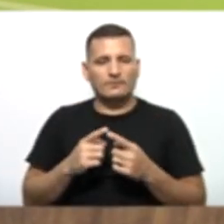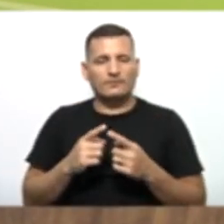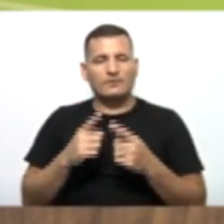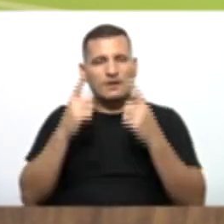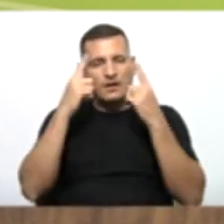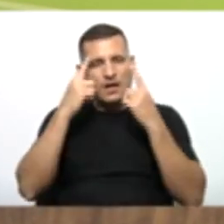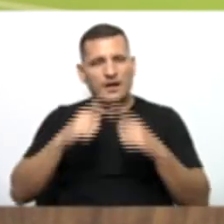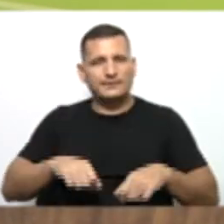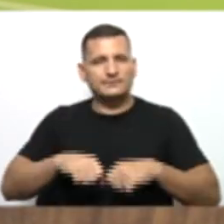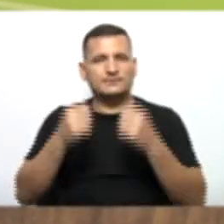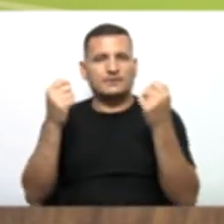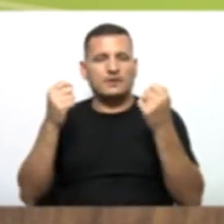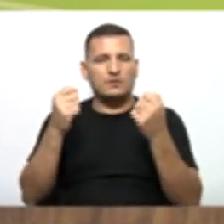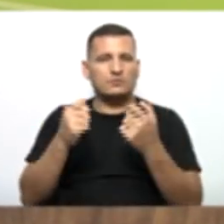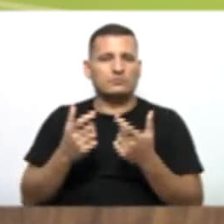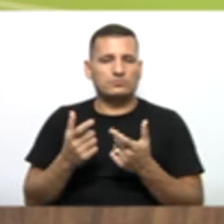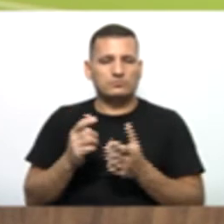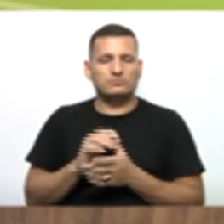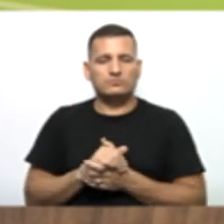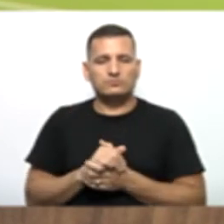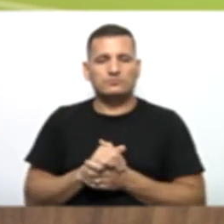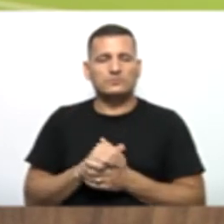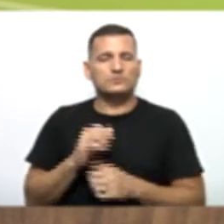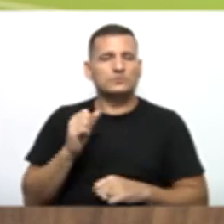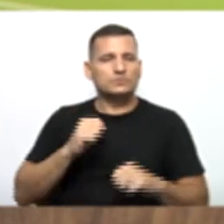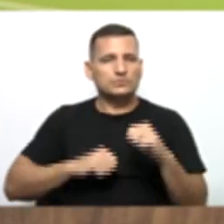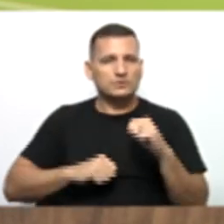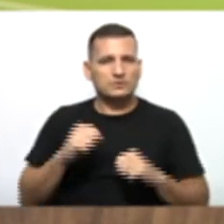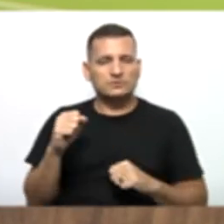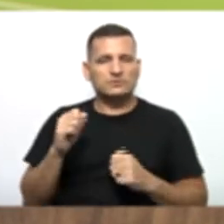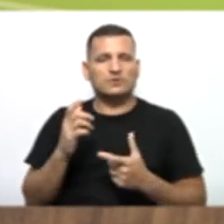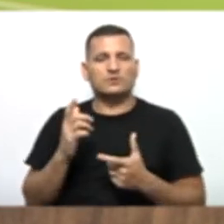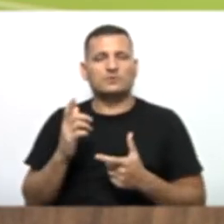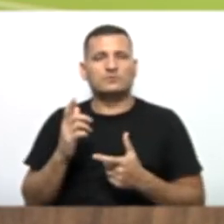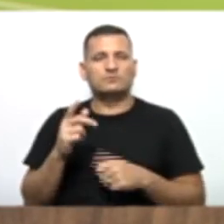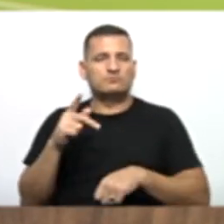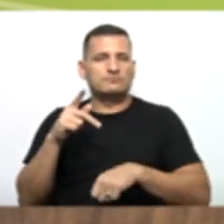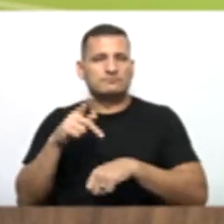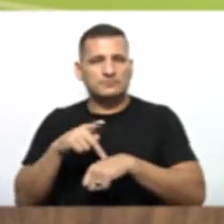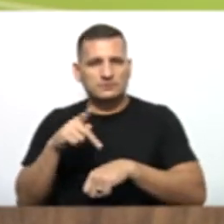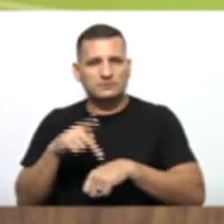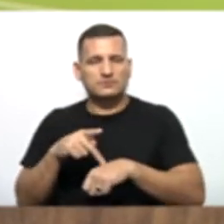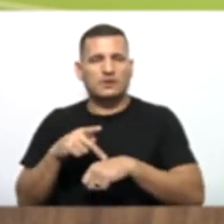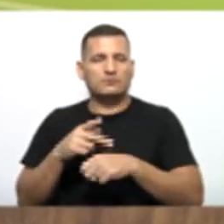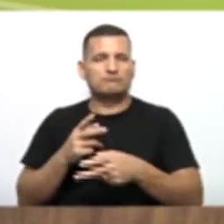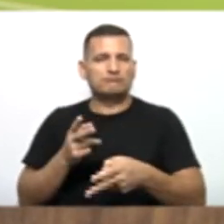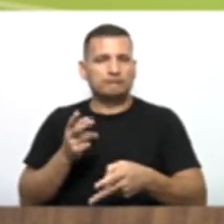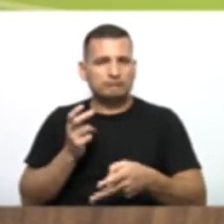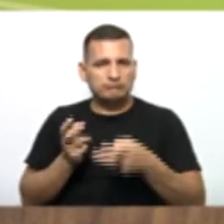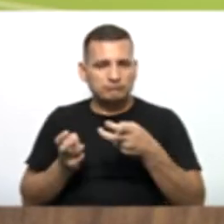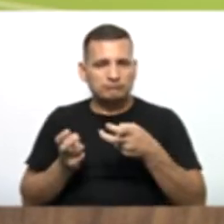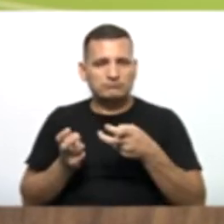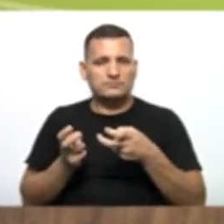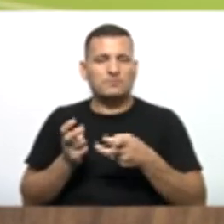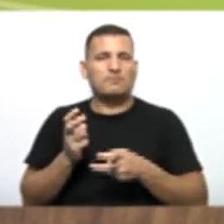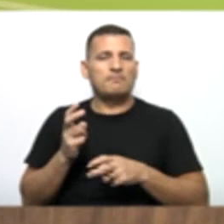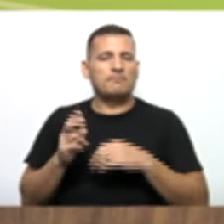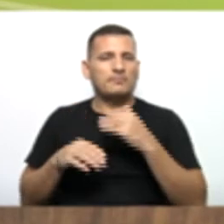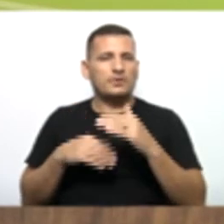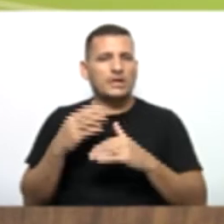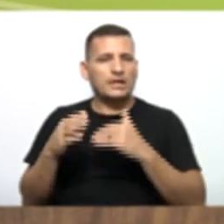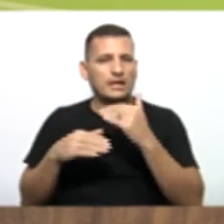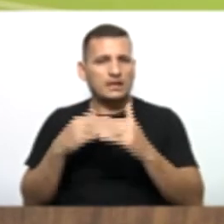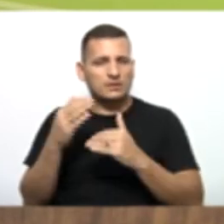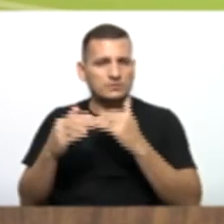do desenvolvimento, urbanização, industrialização e mineração intensiva, extrativismo, progresso a qualquer